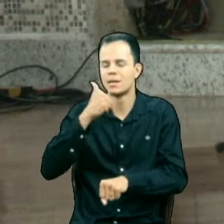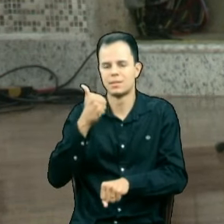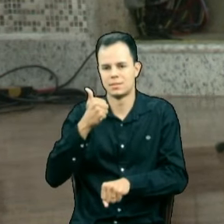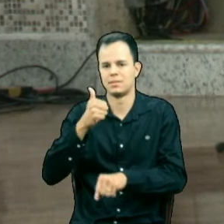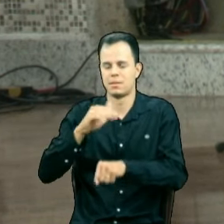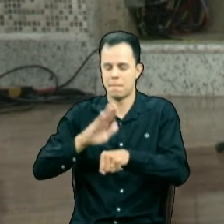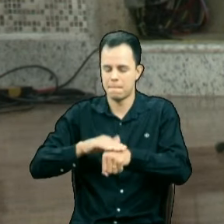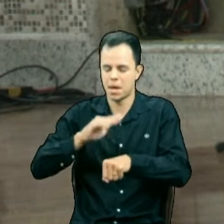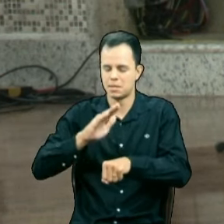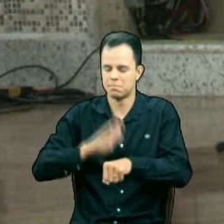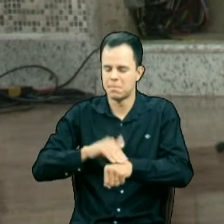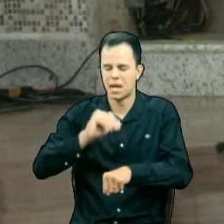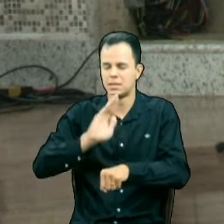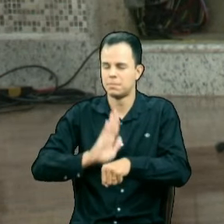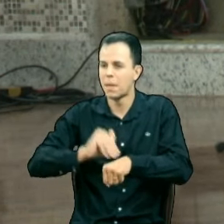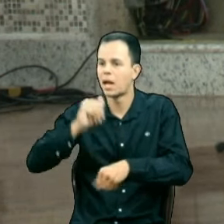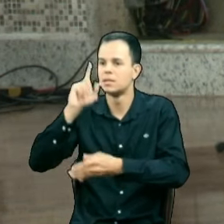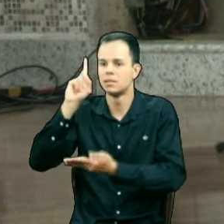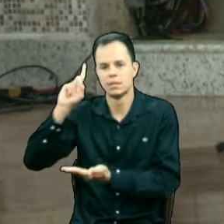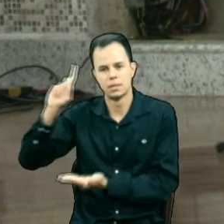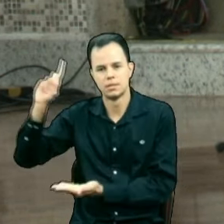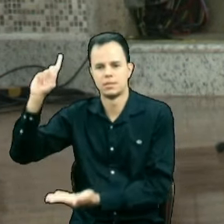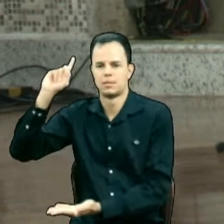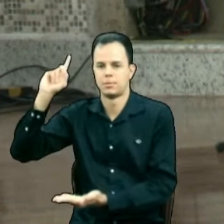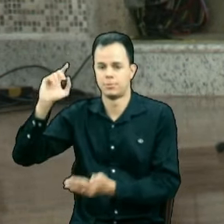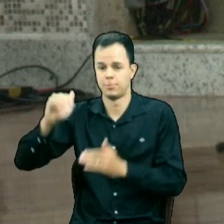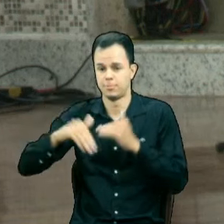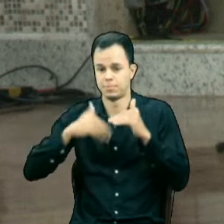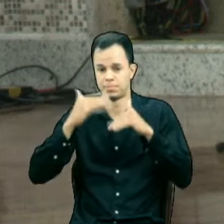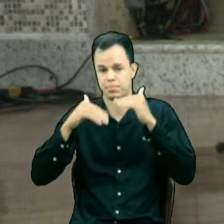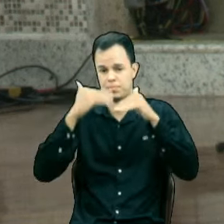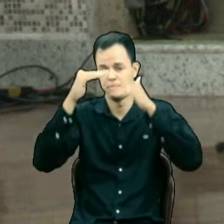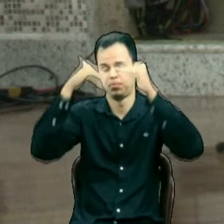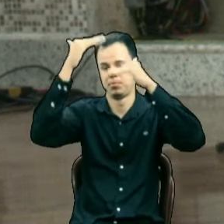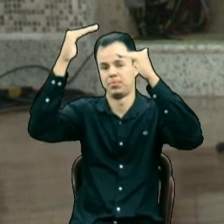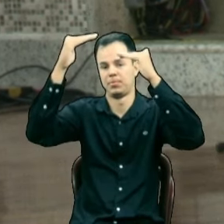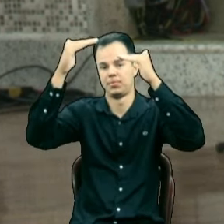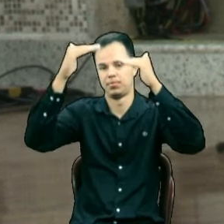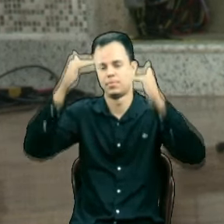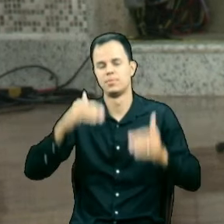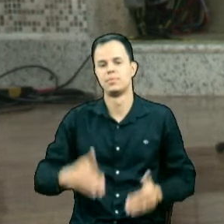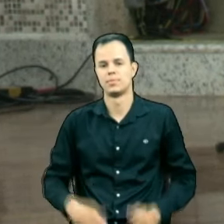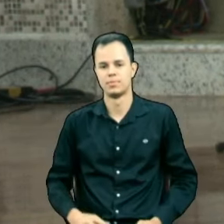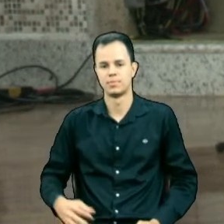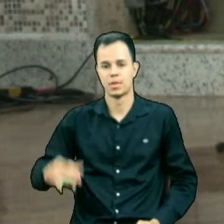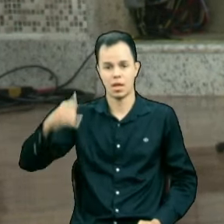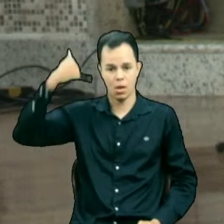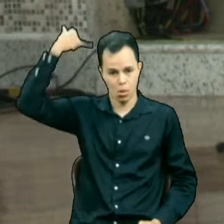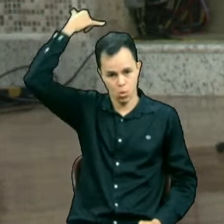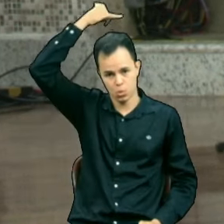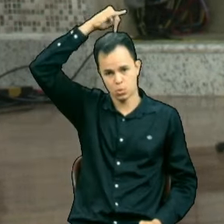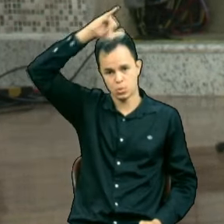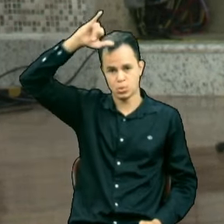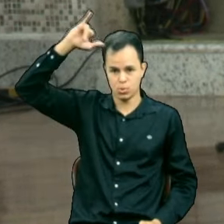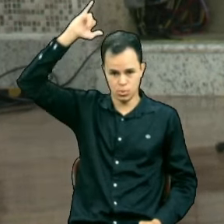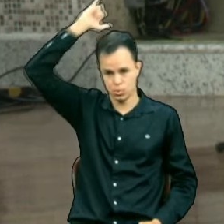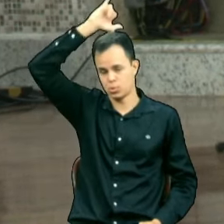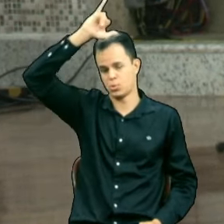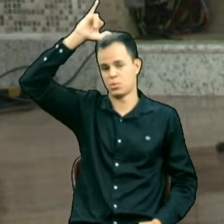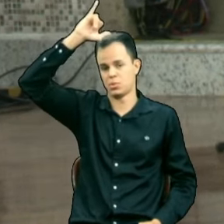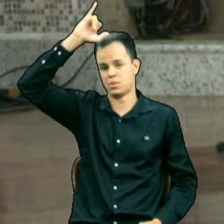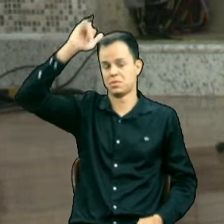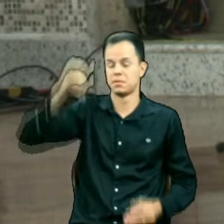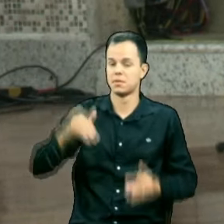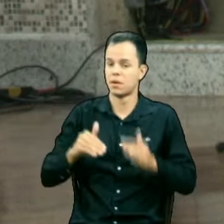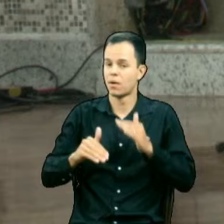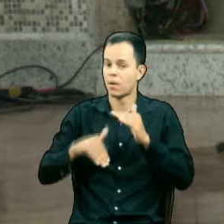foram cheios e foram cheias e por um cheio vai mexendo porque é nível de unção e o nível